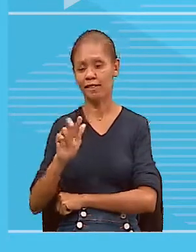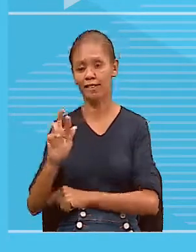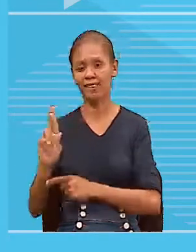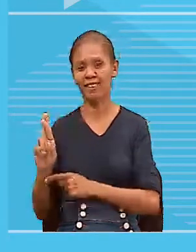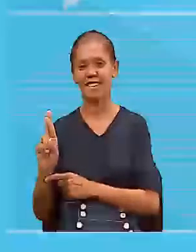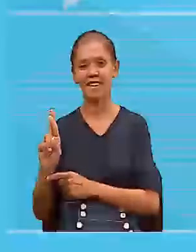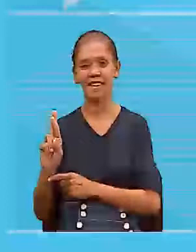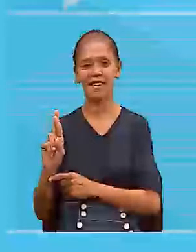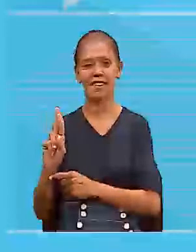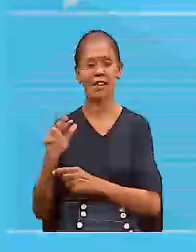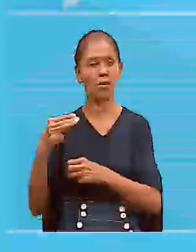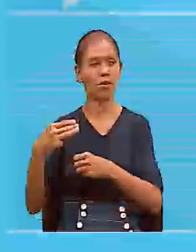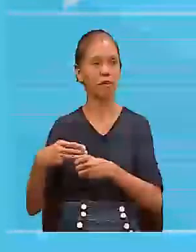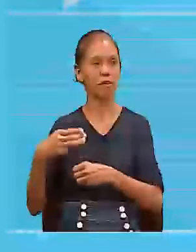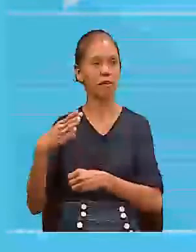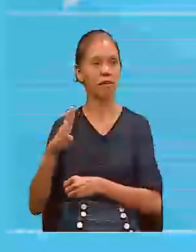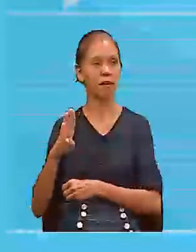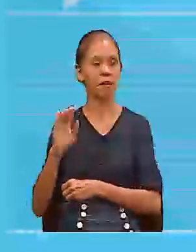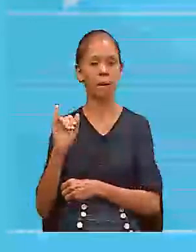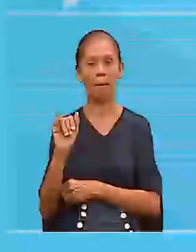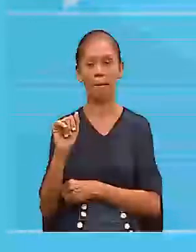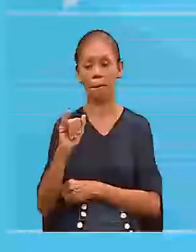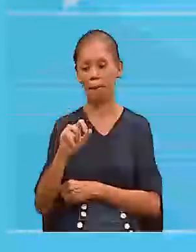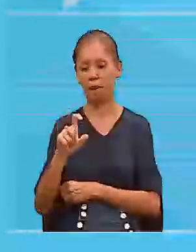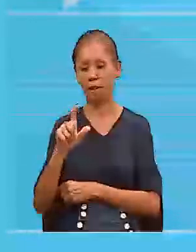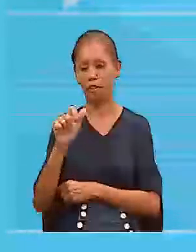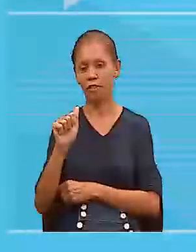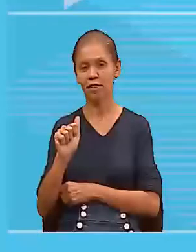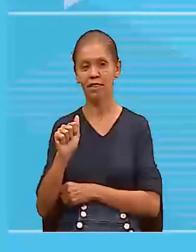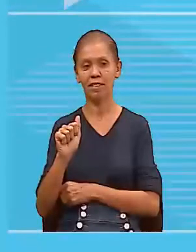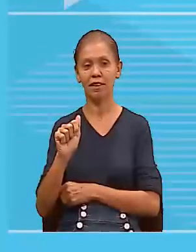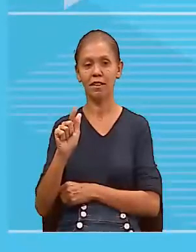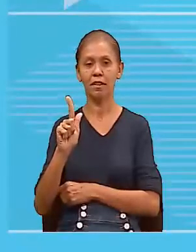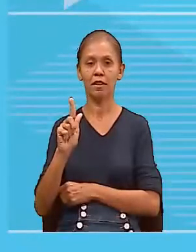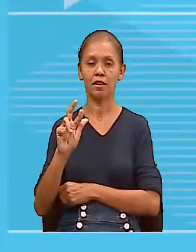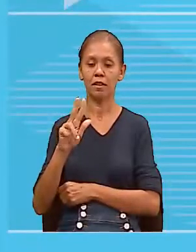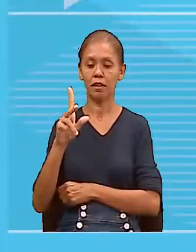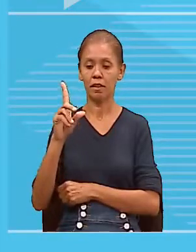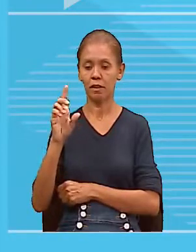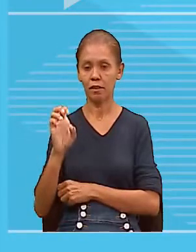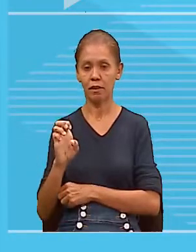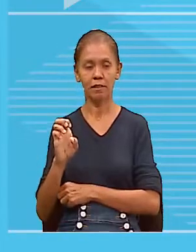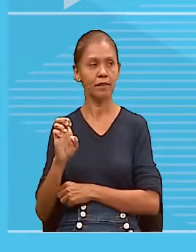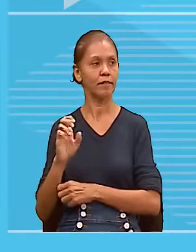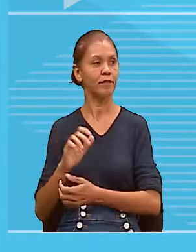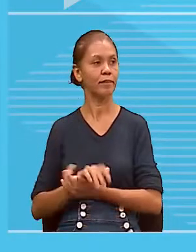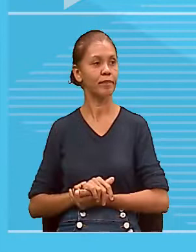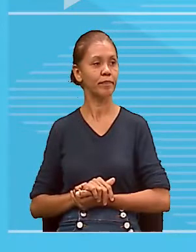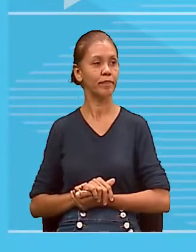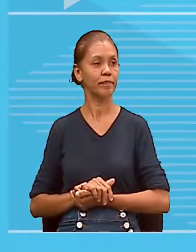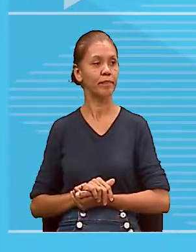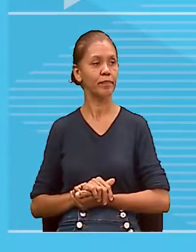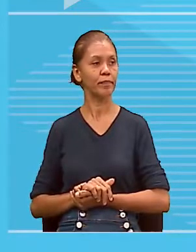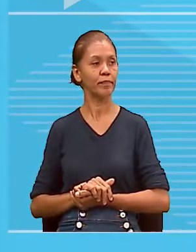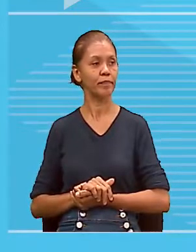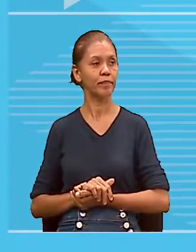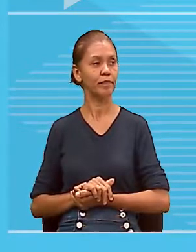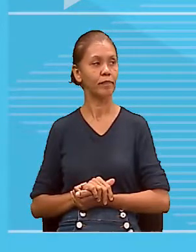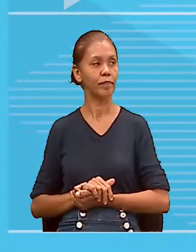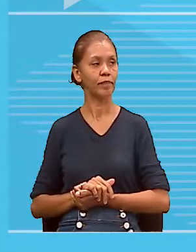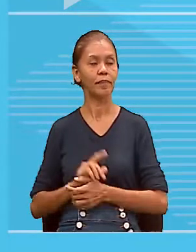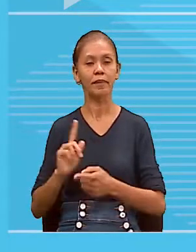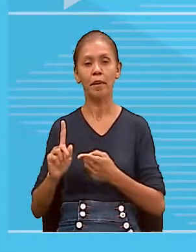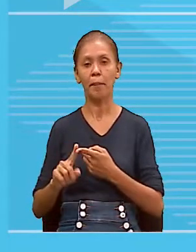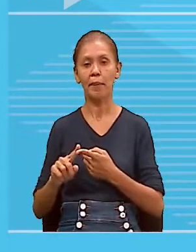do Piauí eu venho lá das câmeras do Sertão viu lá em Juazeiro também é Caatinga viu mas Juazeiro